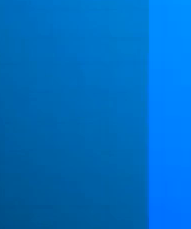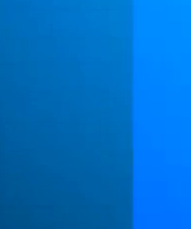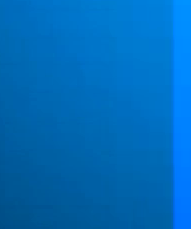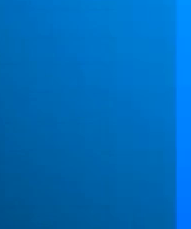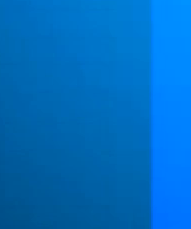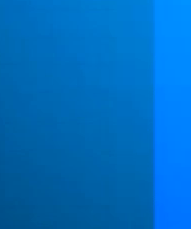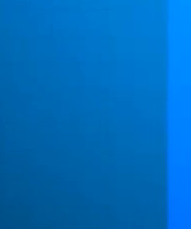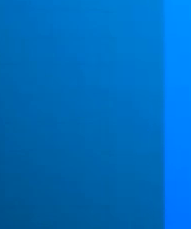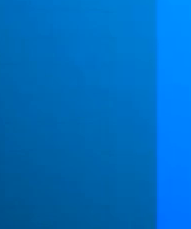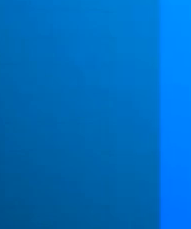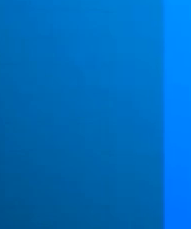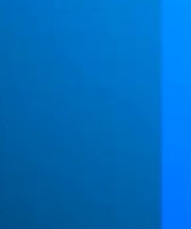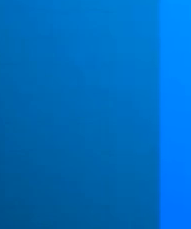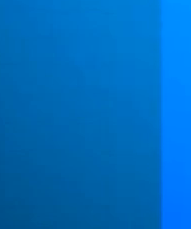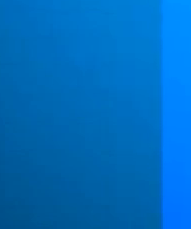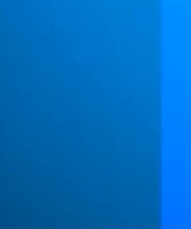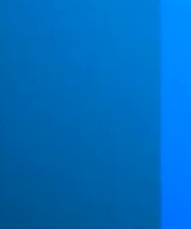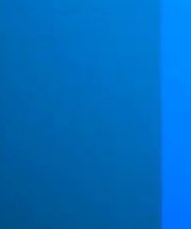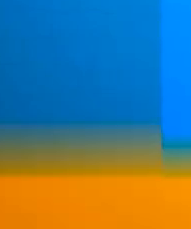e